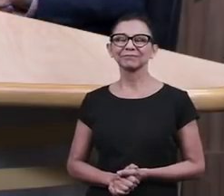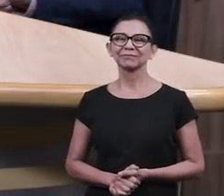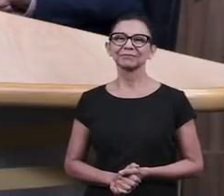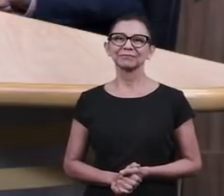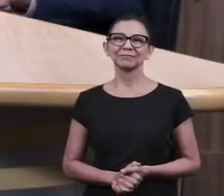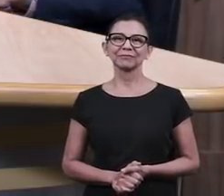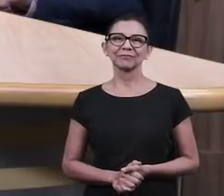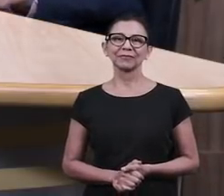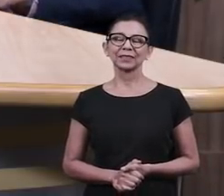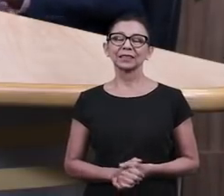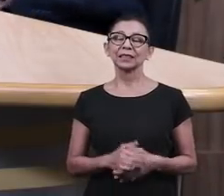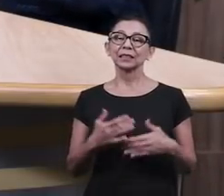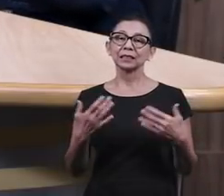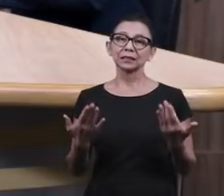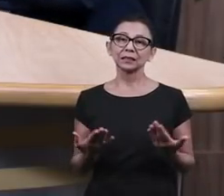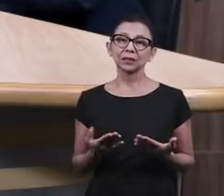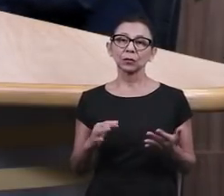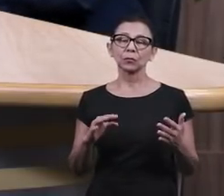o justo é arrebatado.